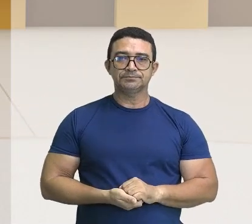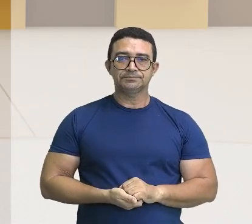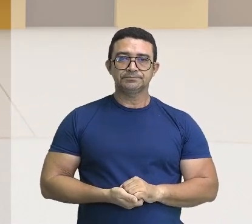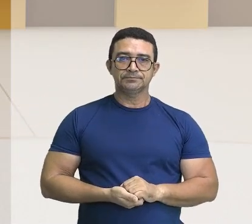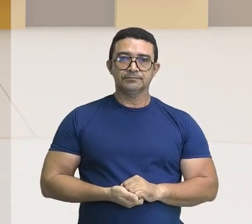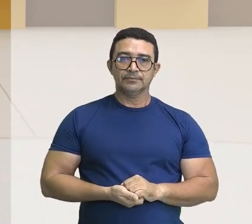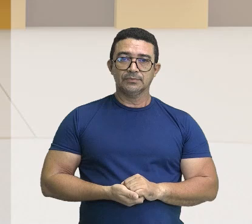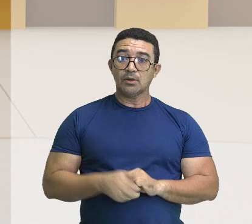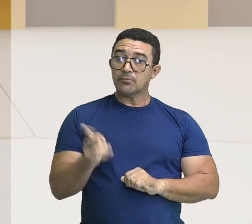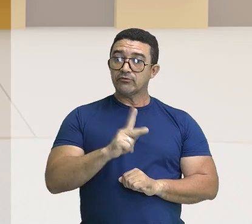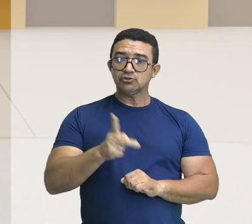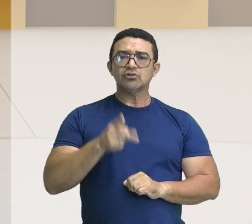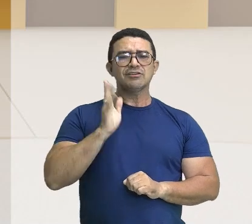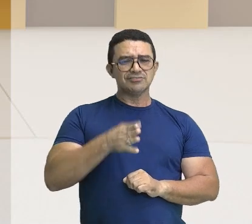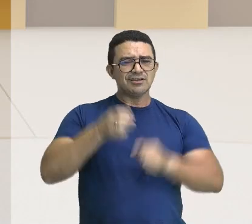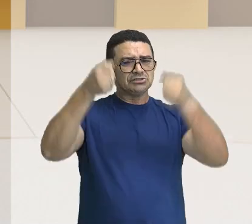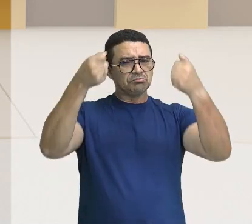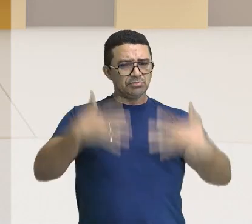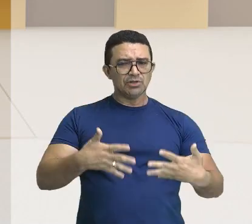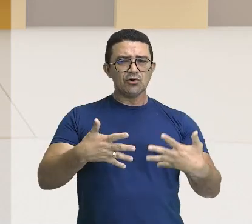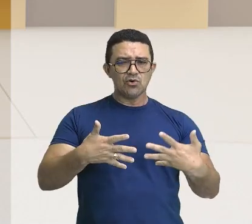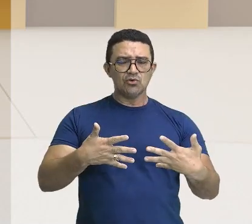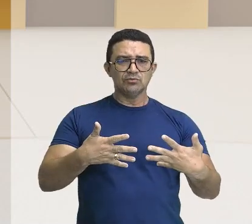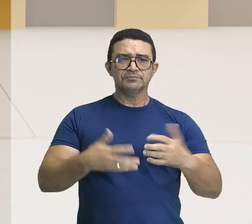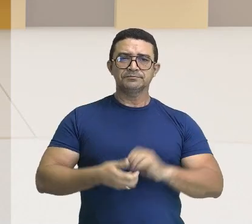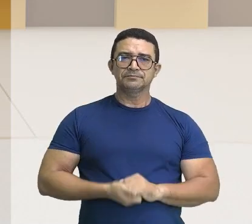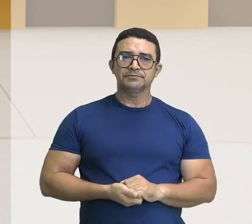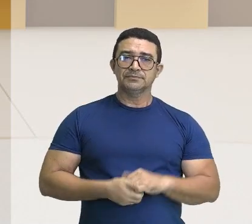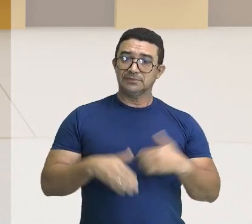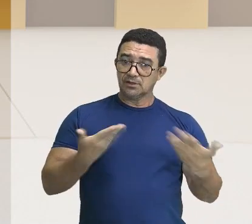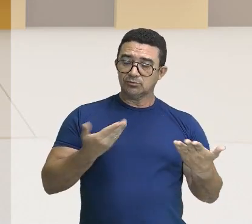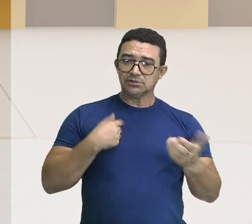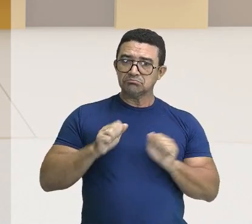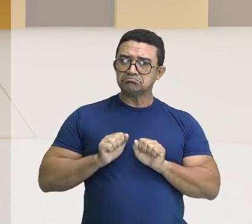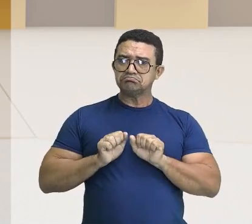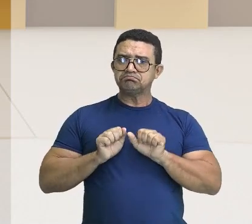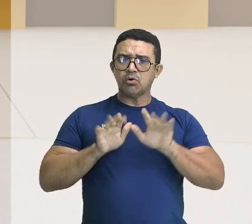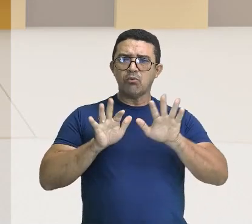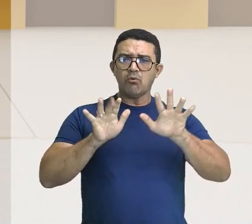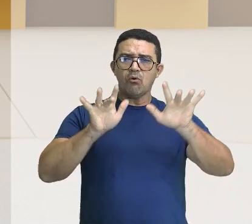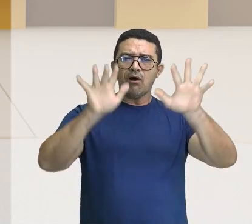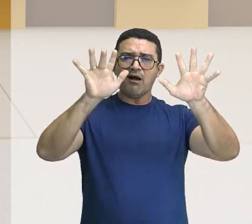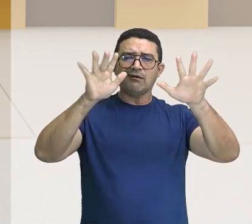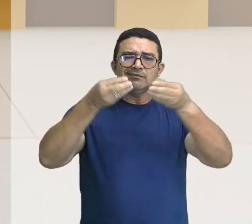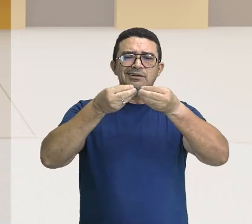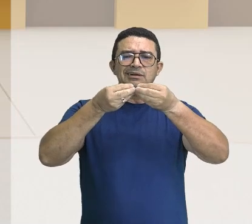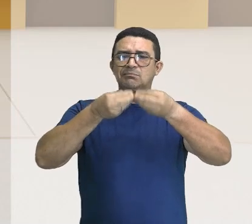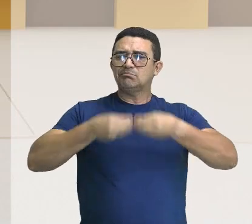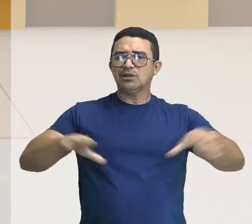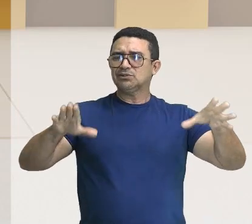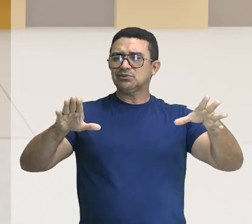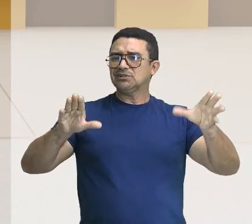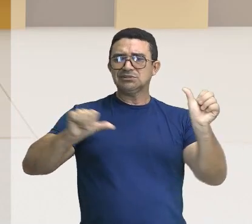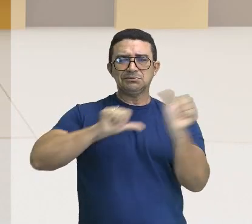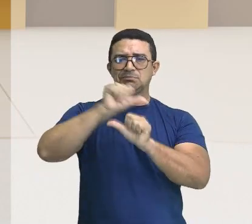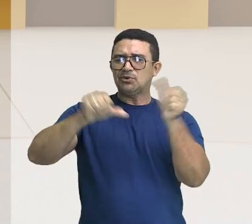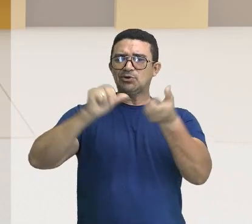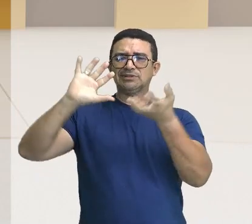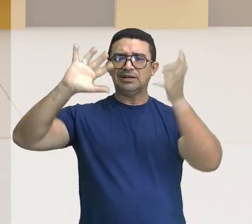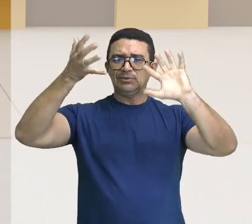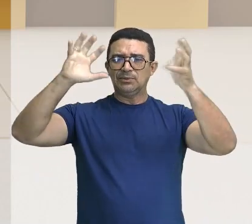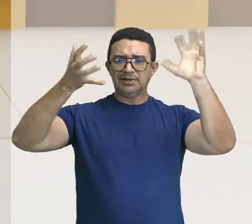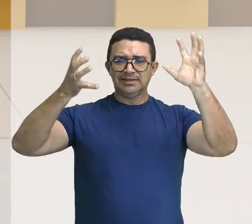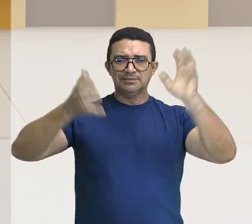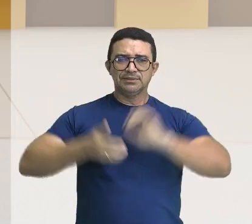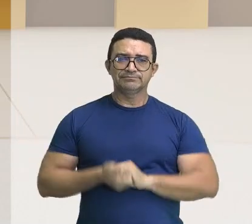globais, que a professora acabou de falar para nós no vídeo um pouco isso daí, né? Essa liberação aí que prejudica e muda todo o nosso clima. Isso